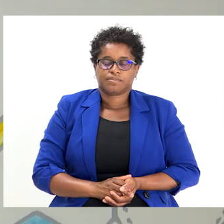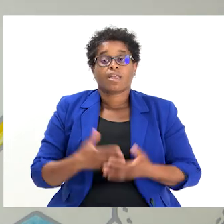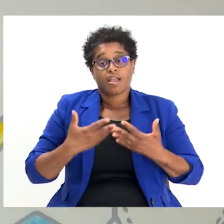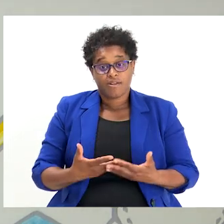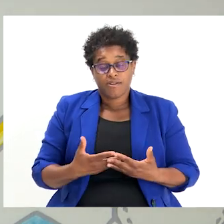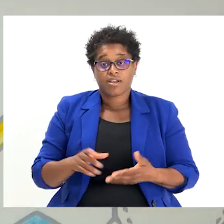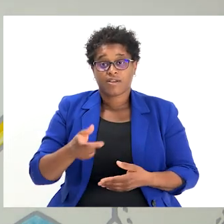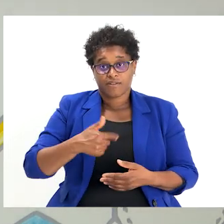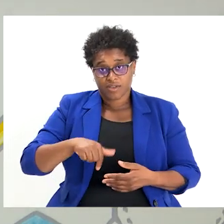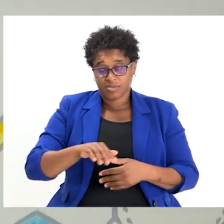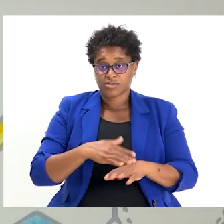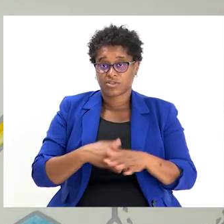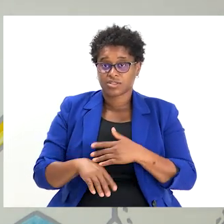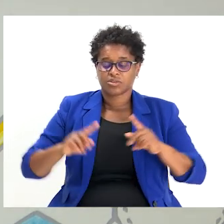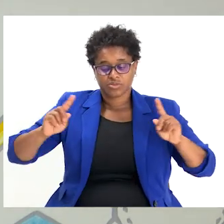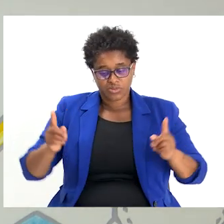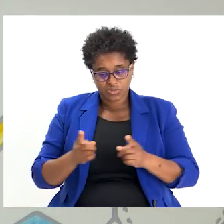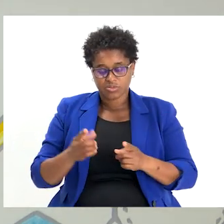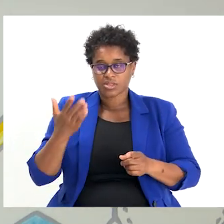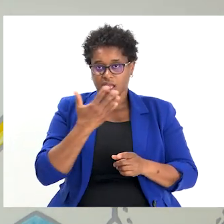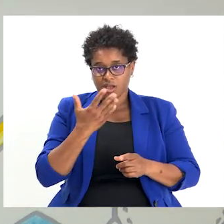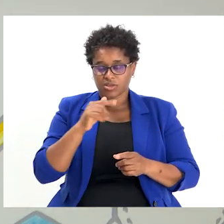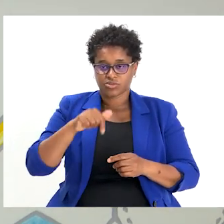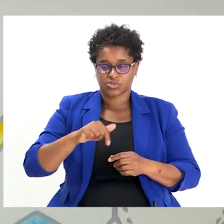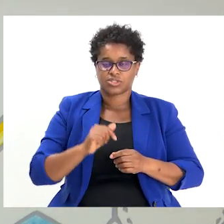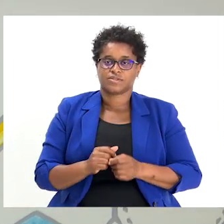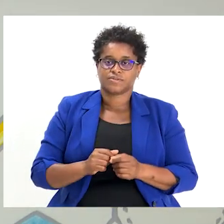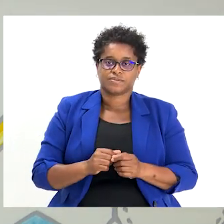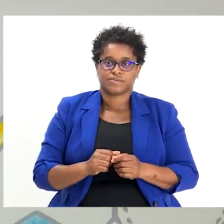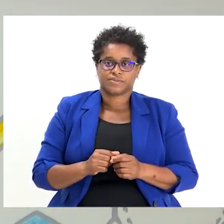Agora vamos fazer a síntese da aula de hoje.